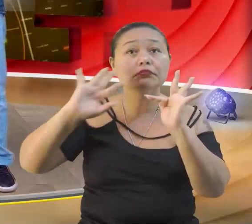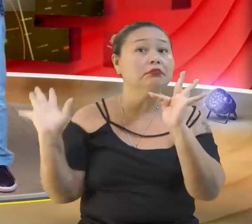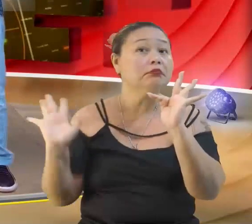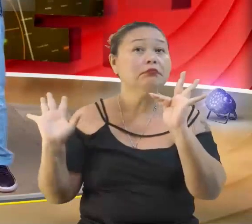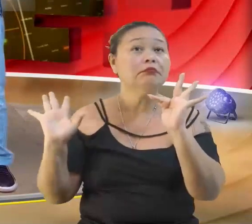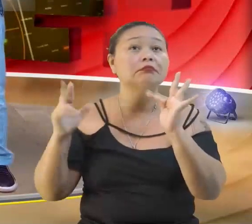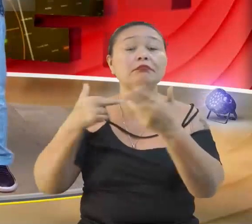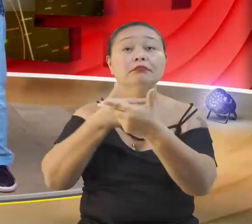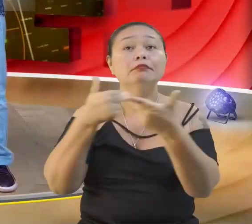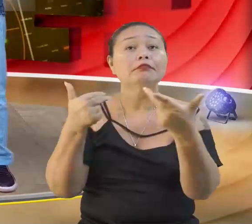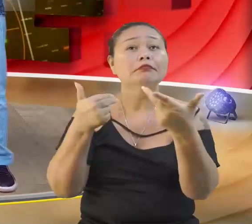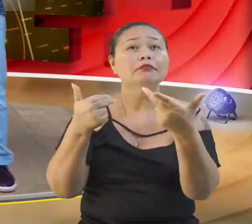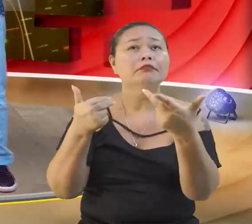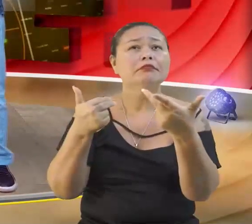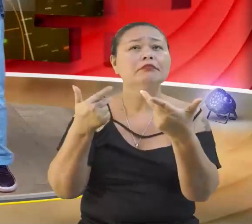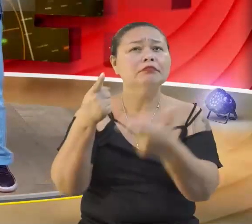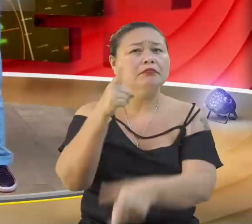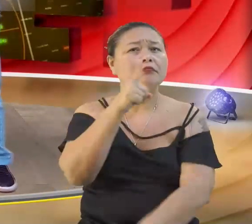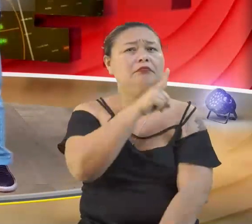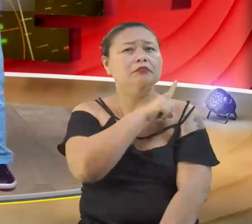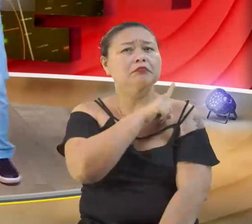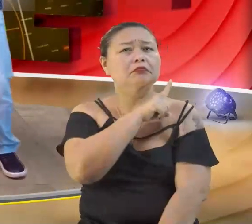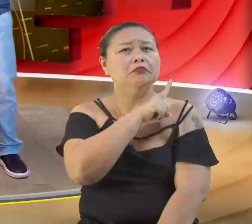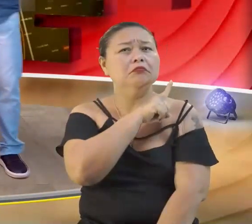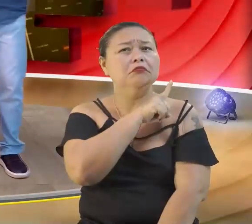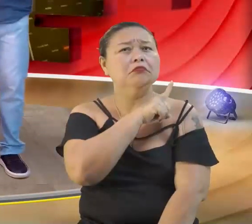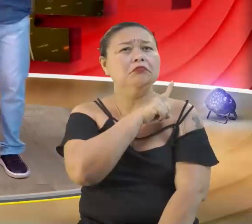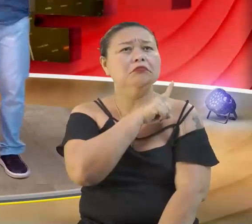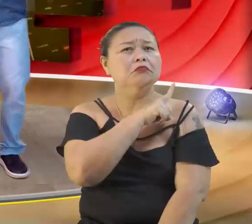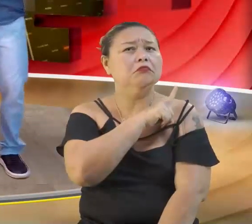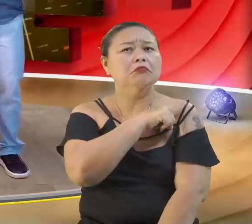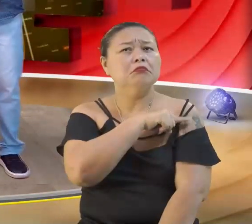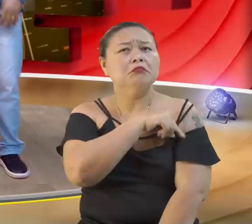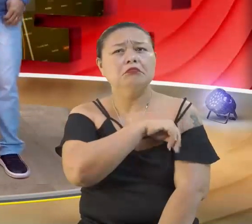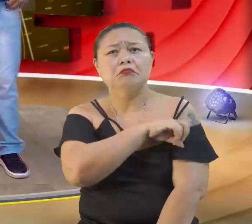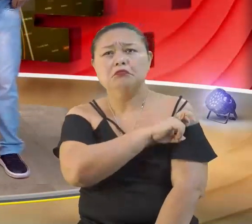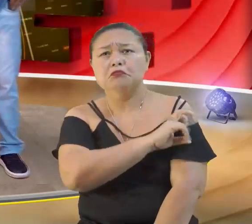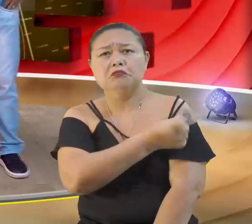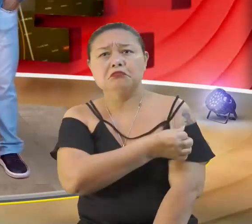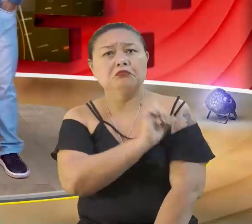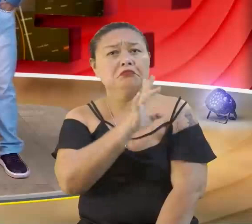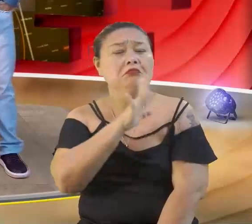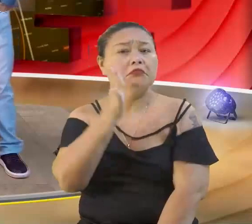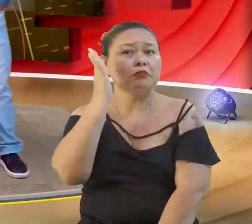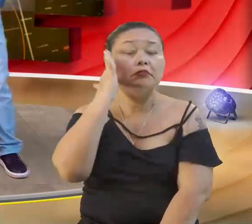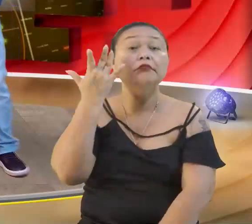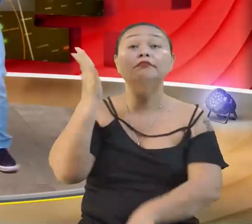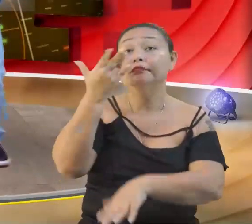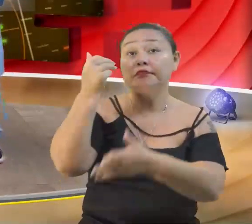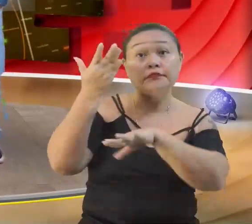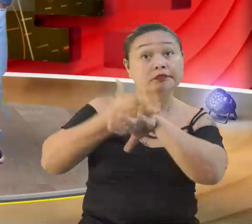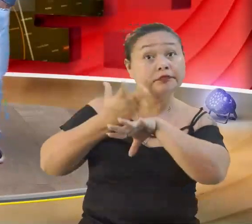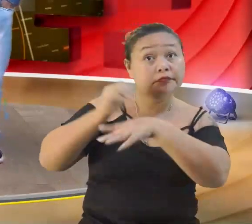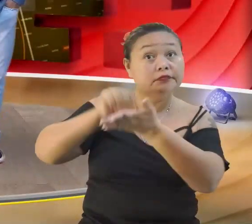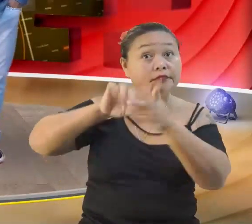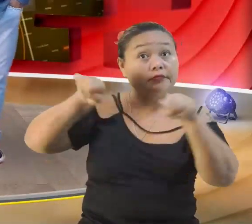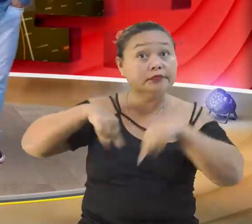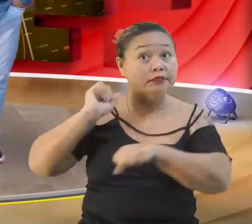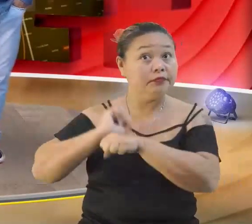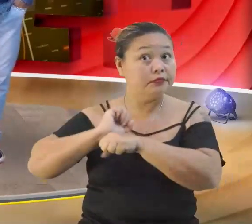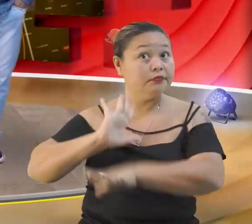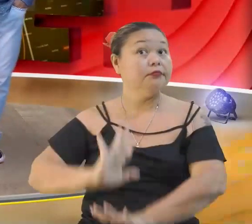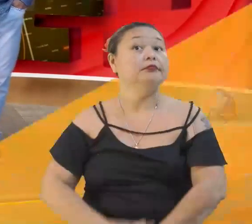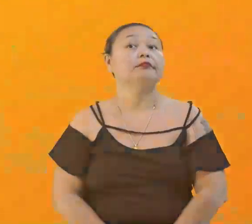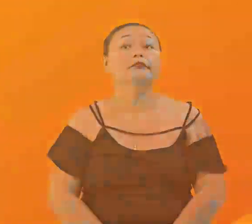que a gente aprende no primeiro ano do ensino fundamental. É muito fácil, né, gente? Então, vamos à prática, hora das atividades de sala. Até já!